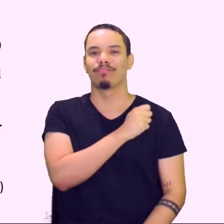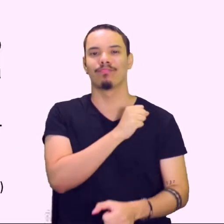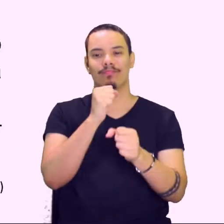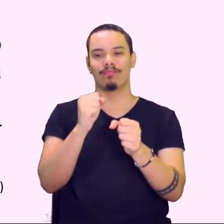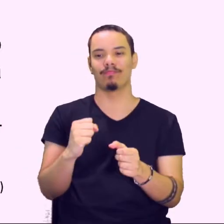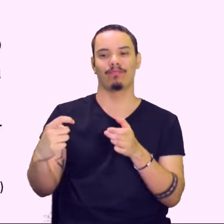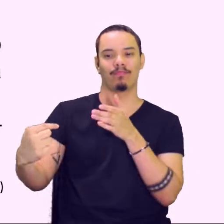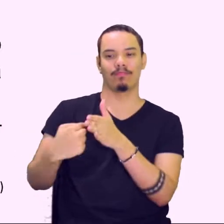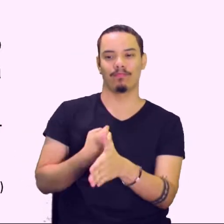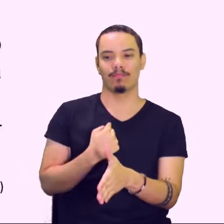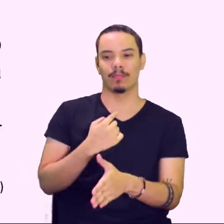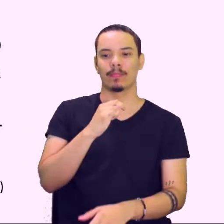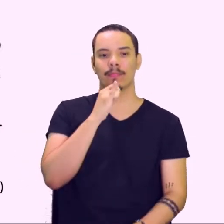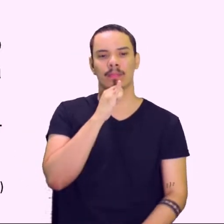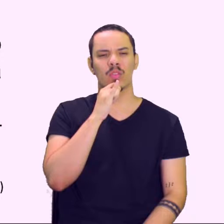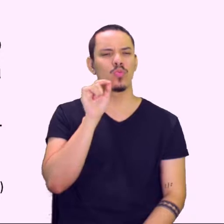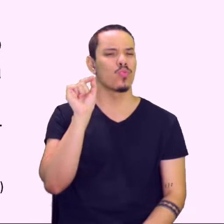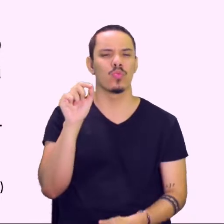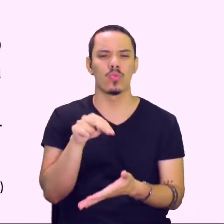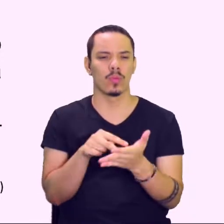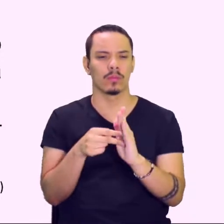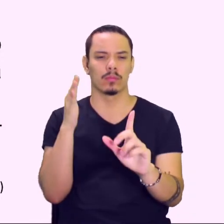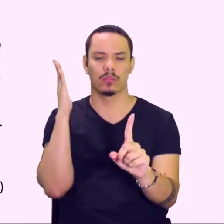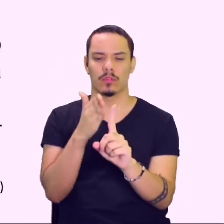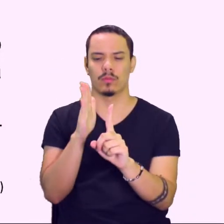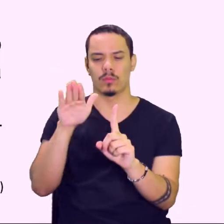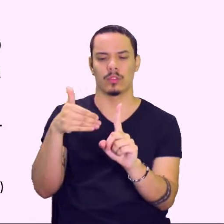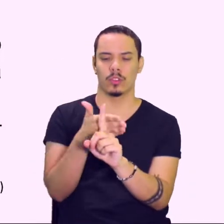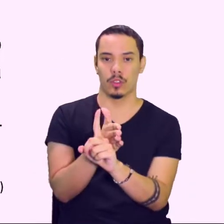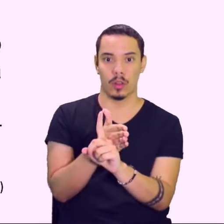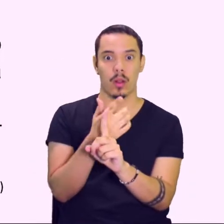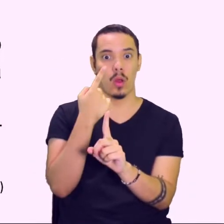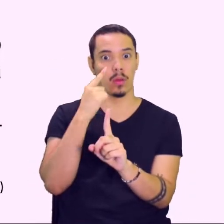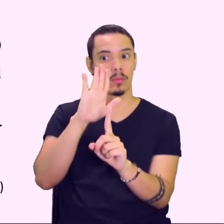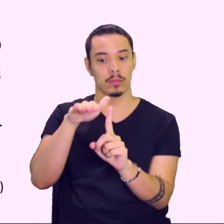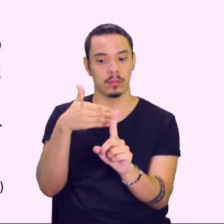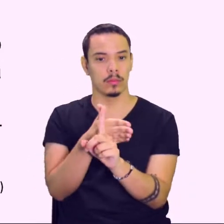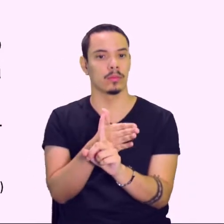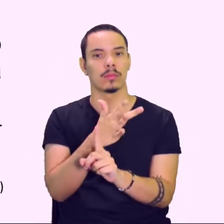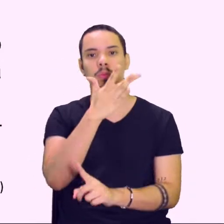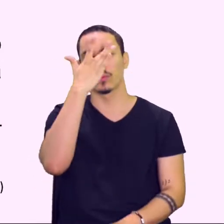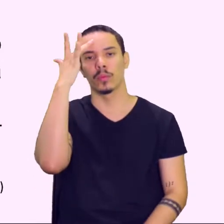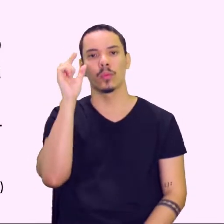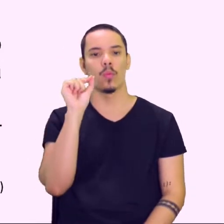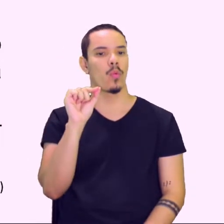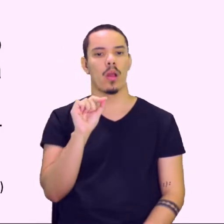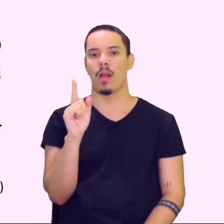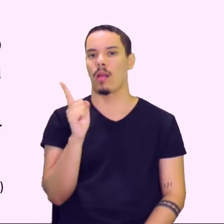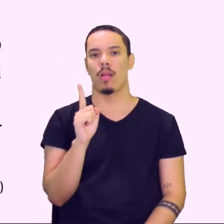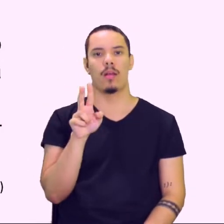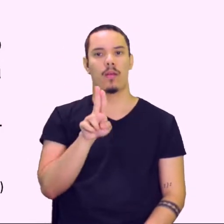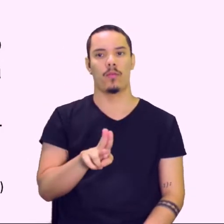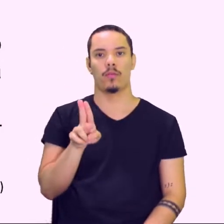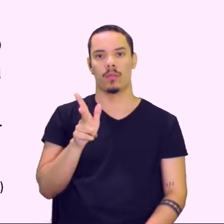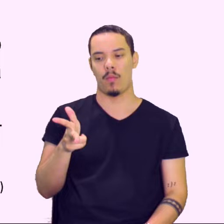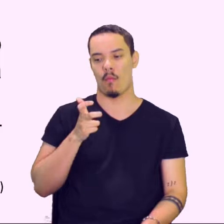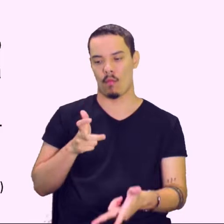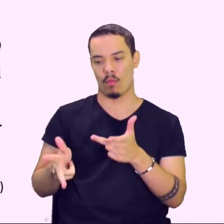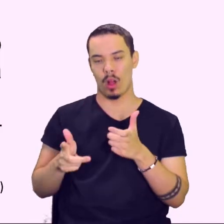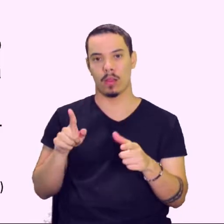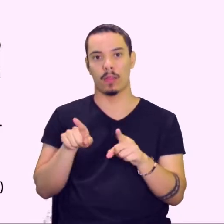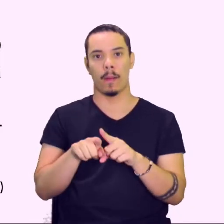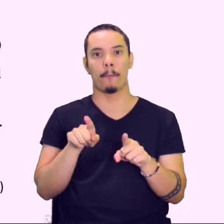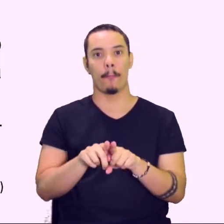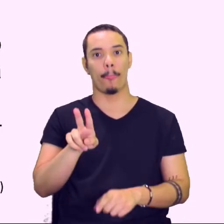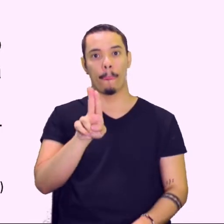esse uso indireto? Entende-se por uso indireto aquela que não envolve nem consumo, nem coleta, nem o dano e